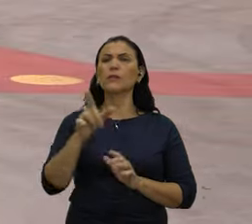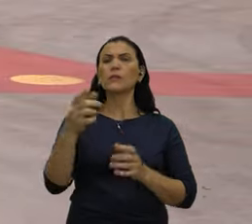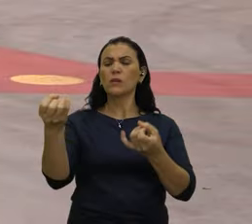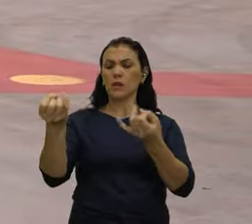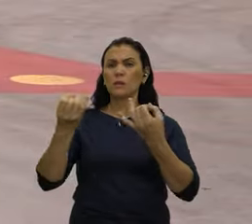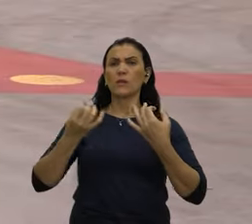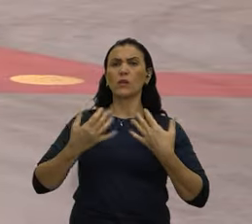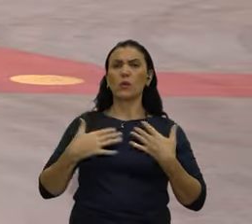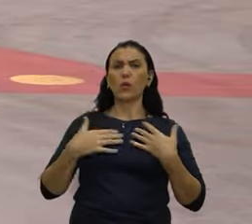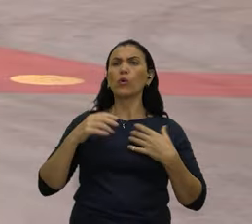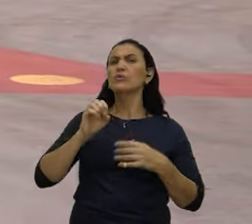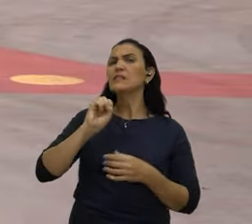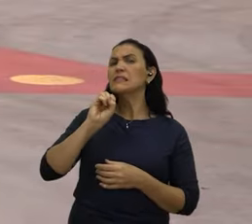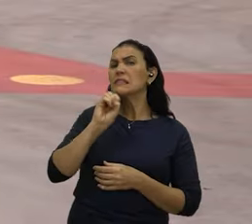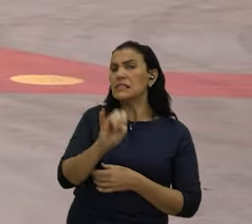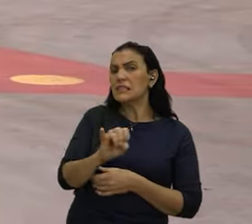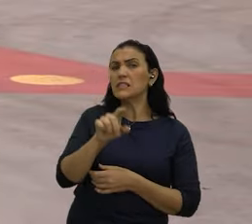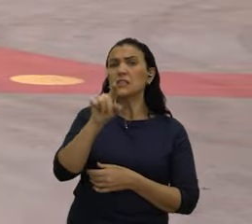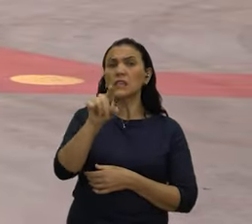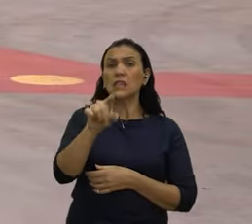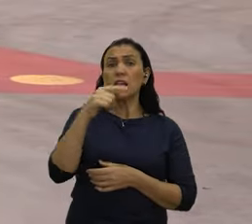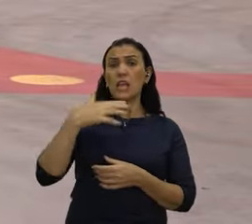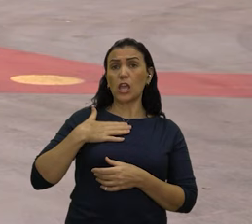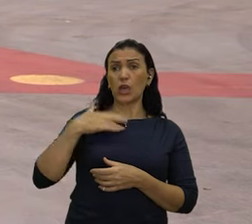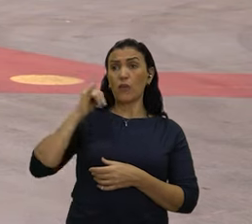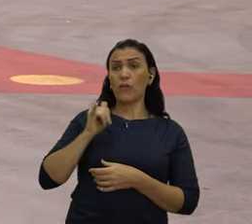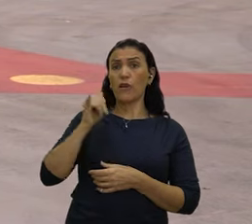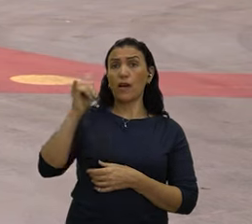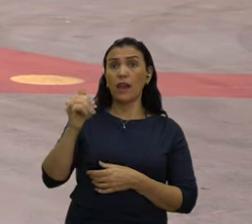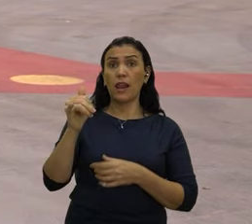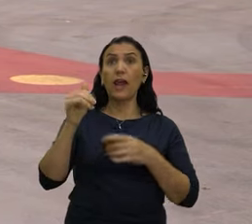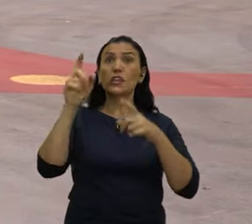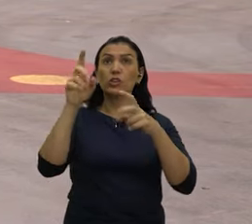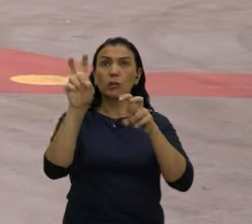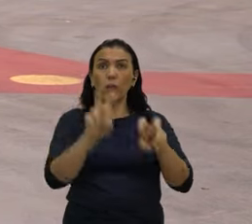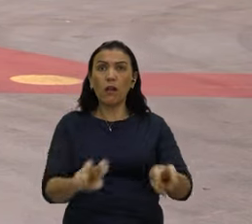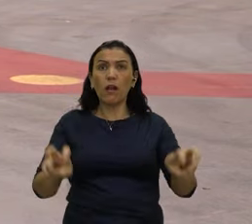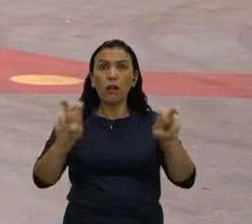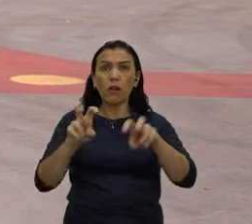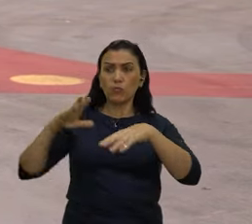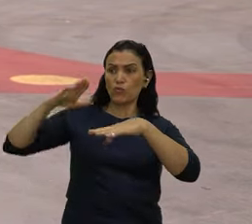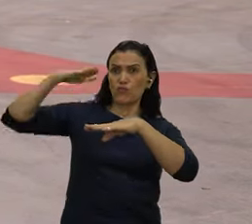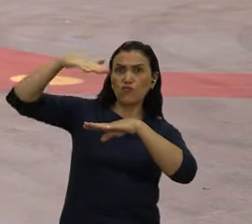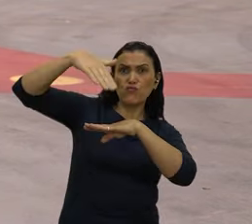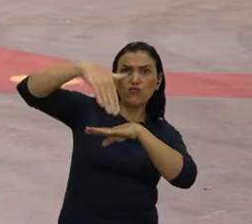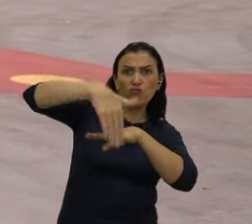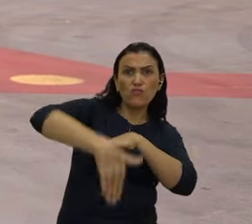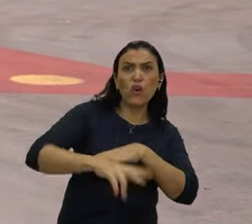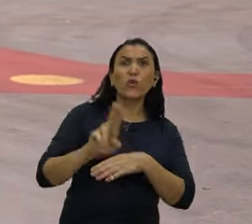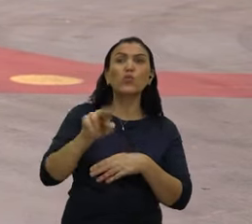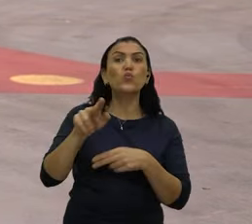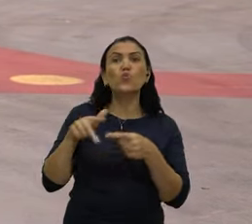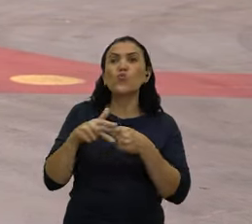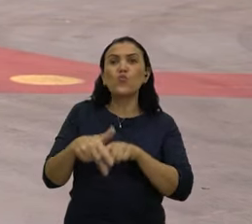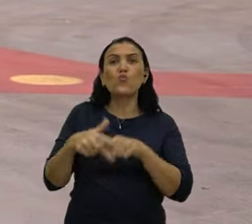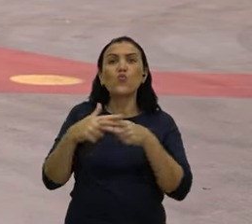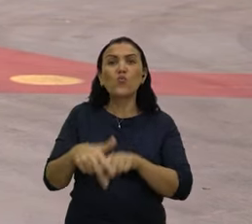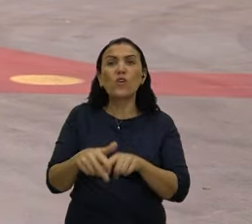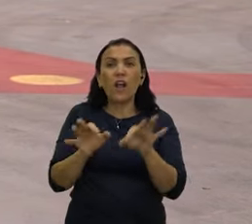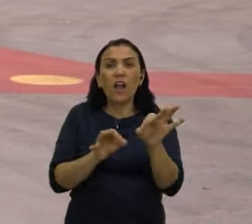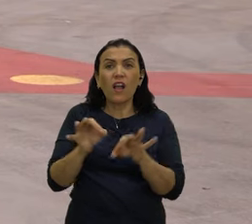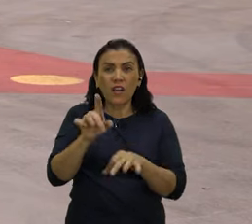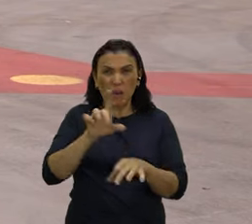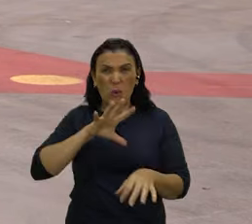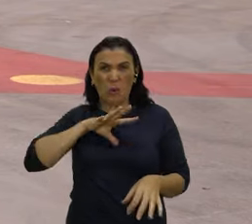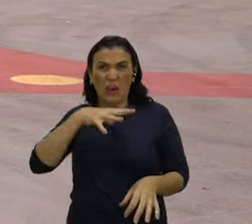Me conta aqui, se hipoteticamente alguém lhe dissesse que esse brinquedo aqui não passa por manutenção há anos, você teria coragem